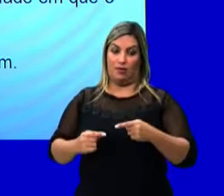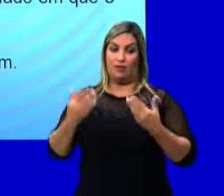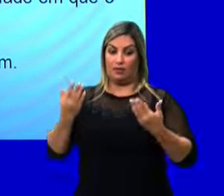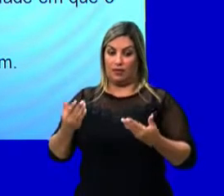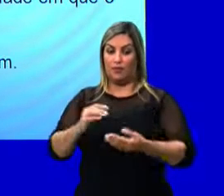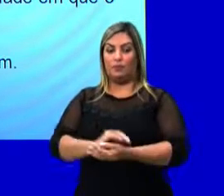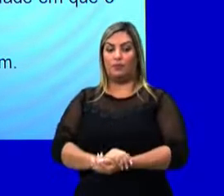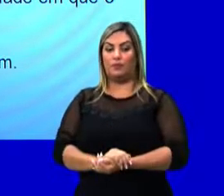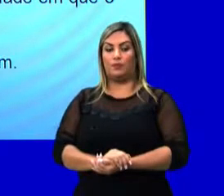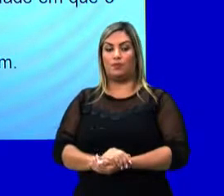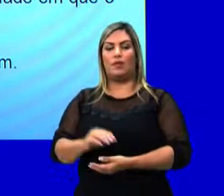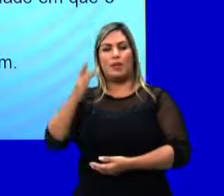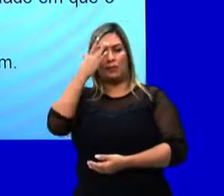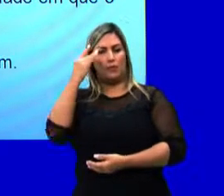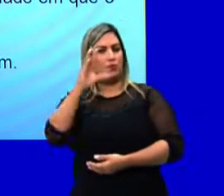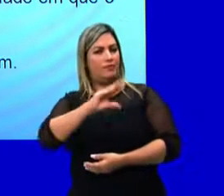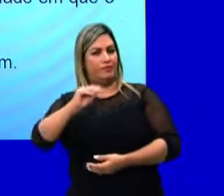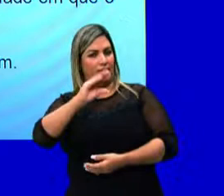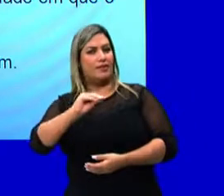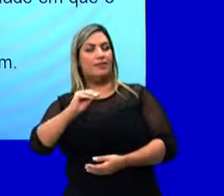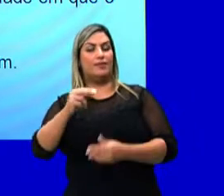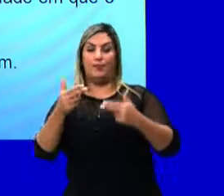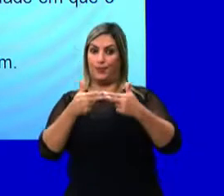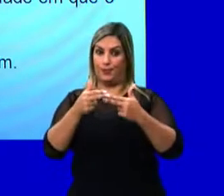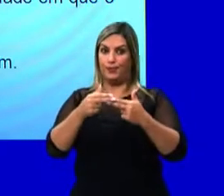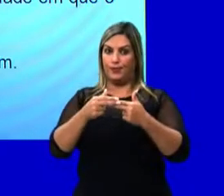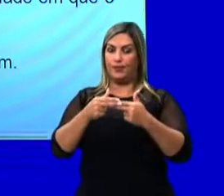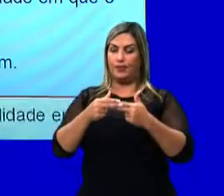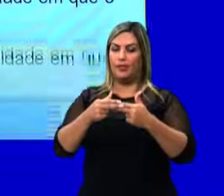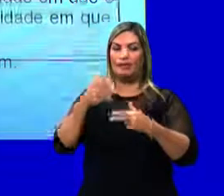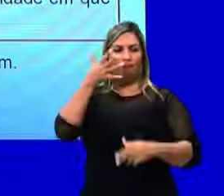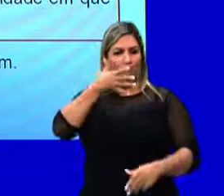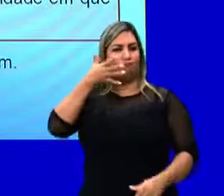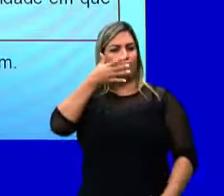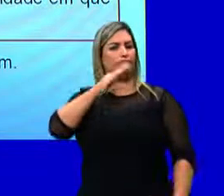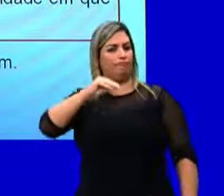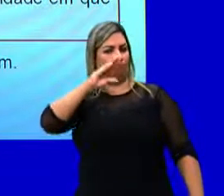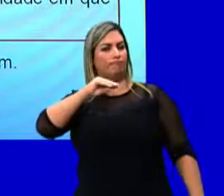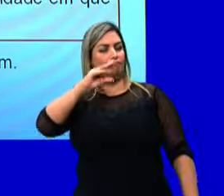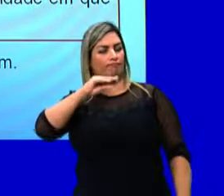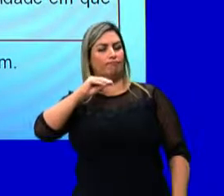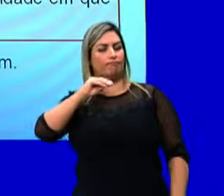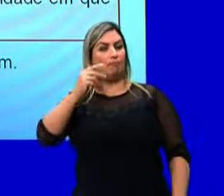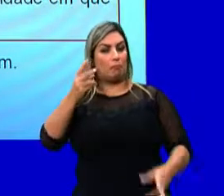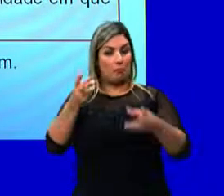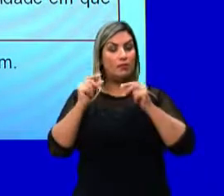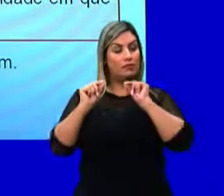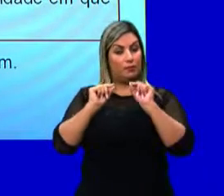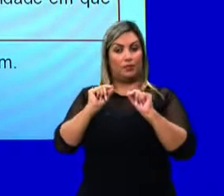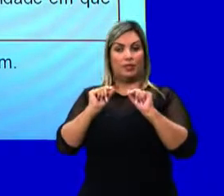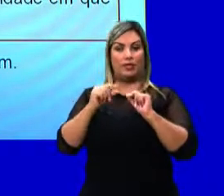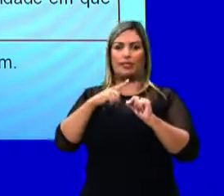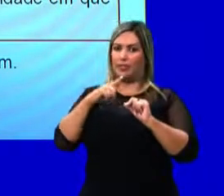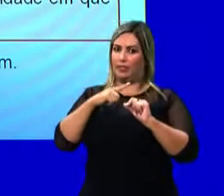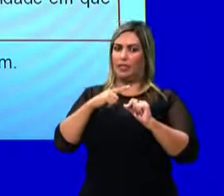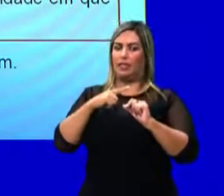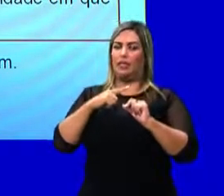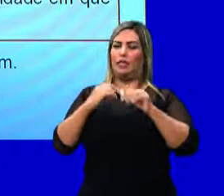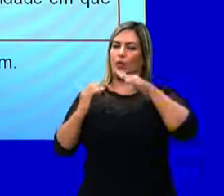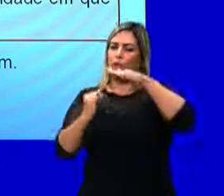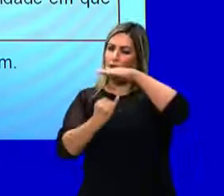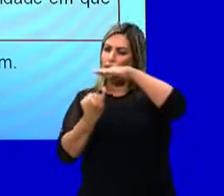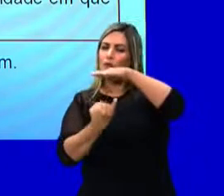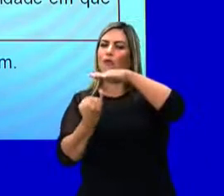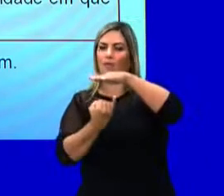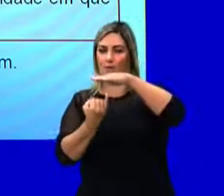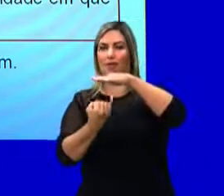Nesse caso, o falante, ao utilizar, né, esse discurso, nós vamos perceber que há um